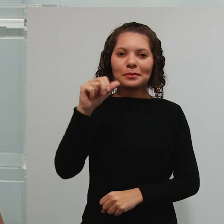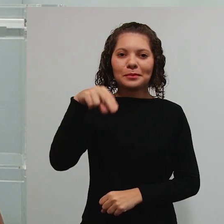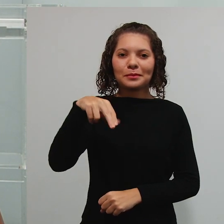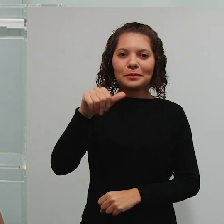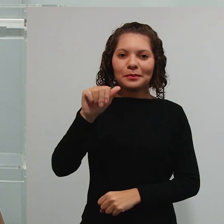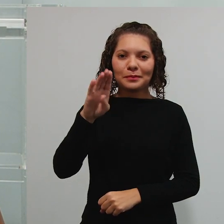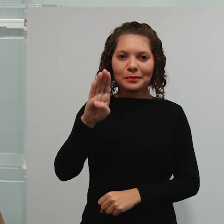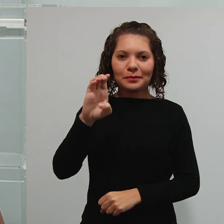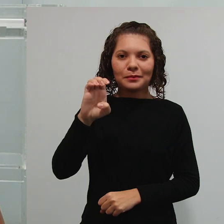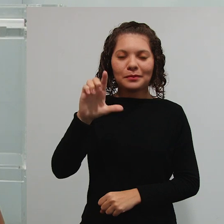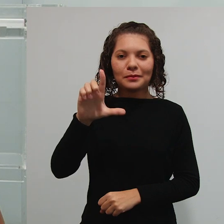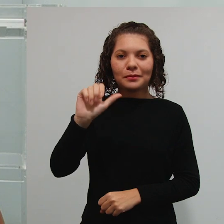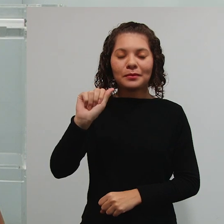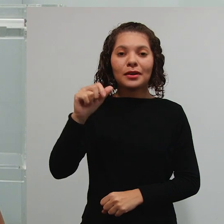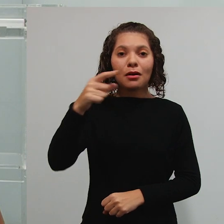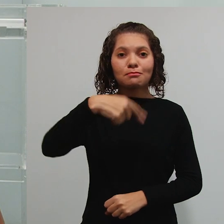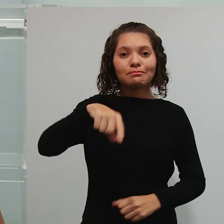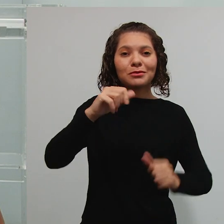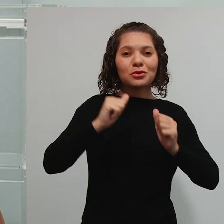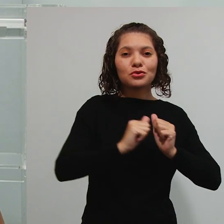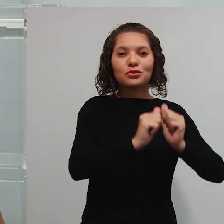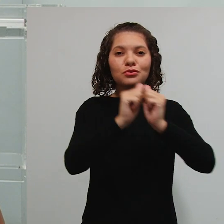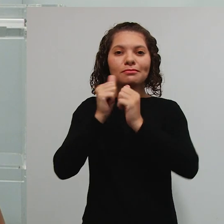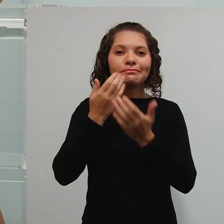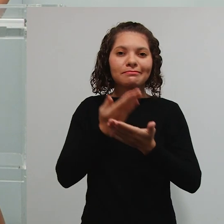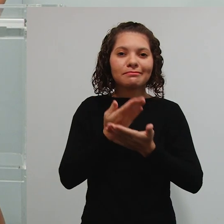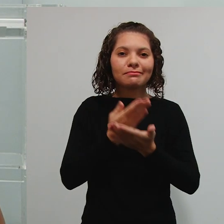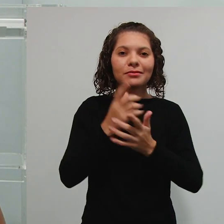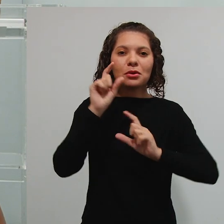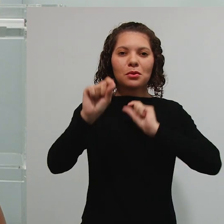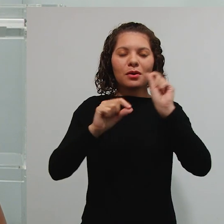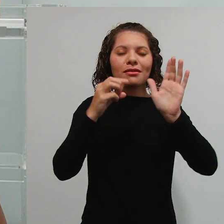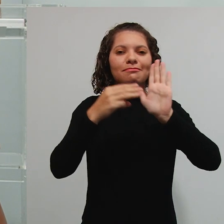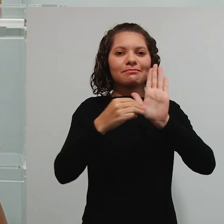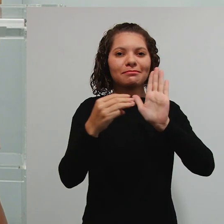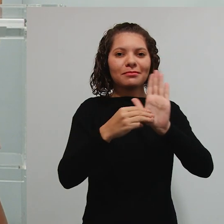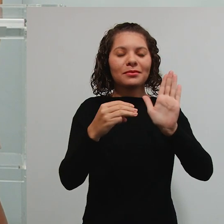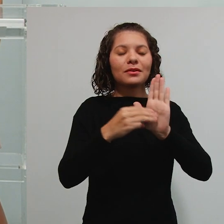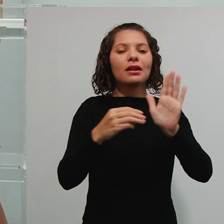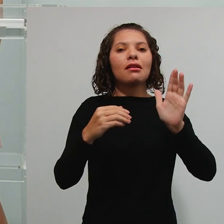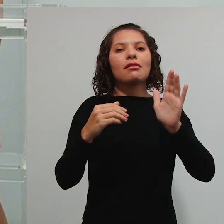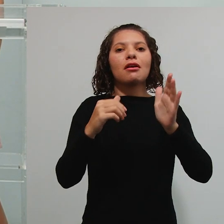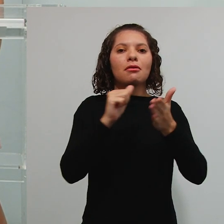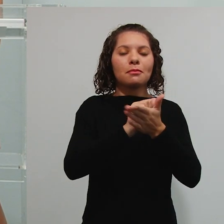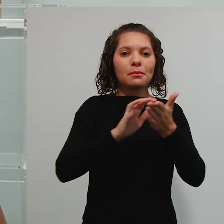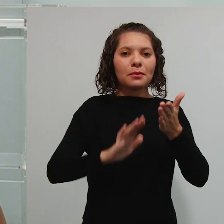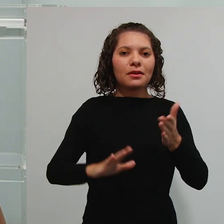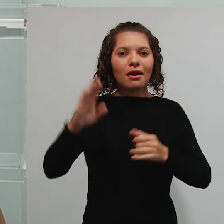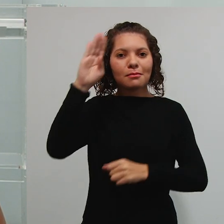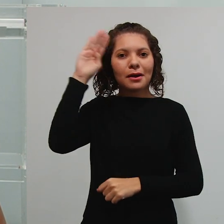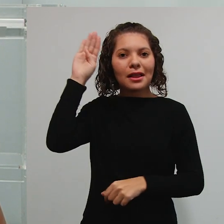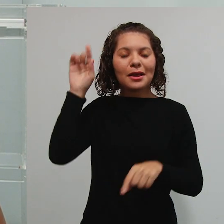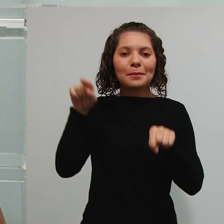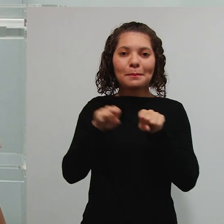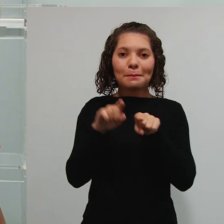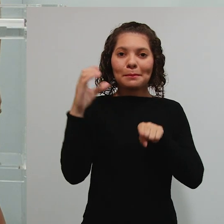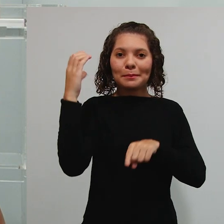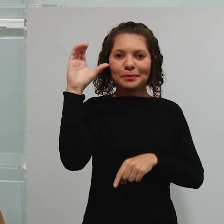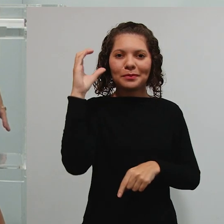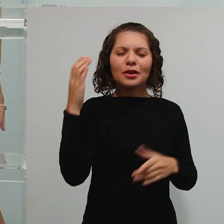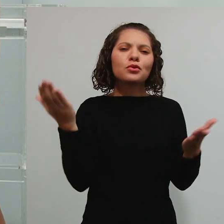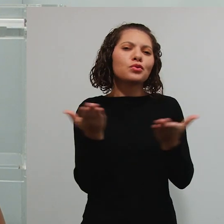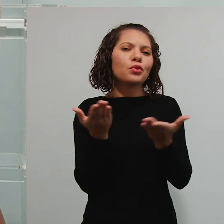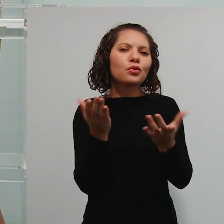Barbosa. Juntinhos estamos na jornada de metodologia dos trabalhos acadêmicos e científicos. Nesse episódio,